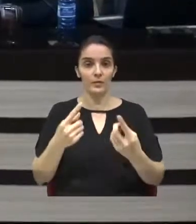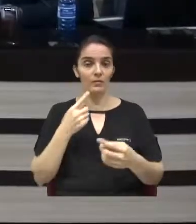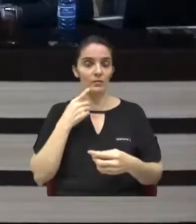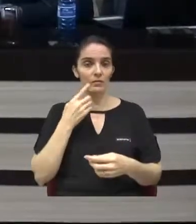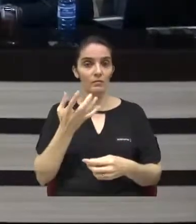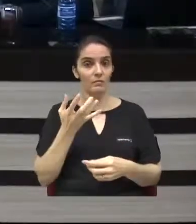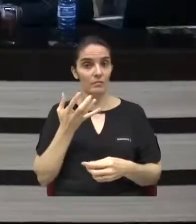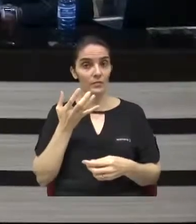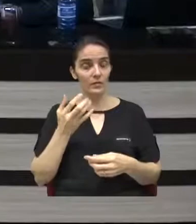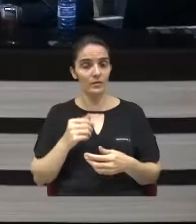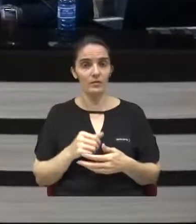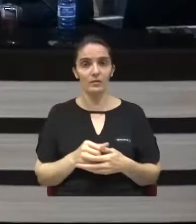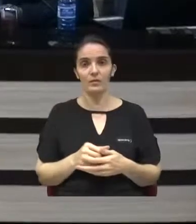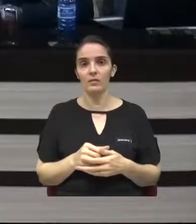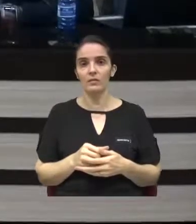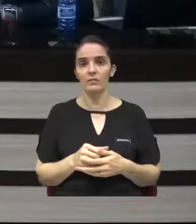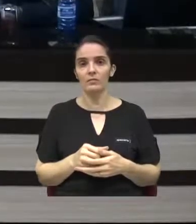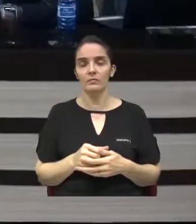à custa